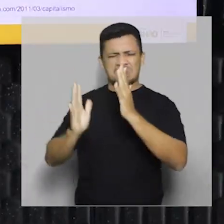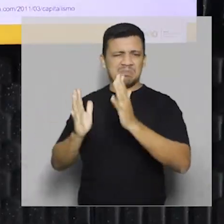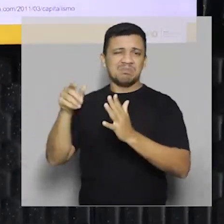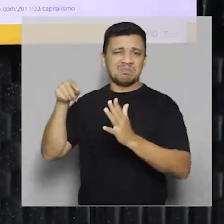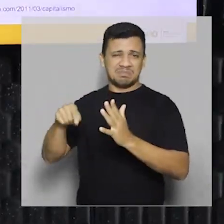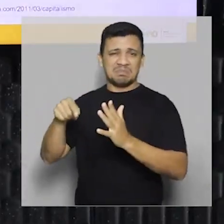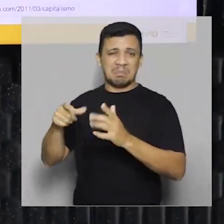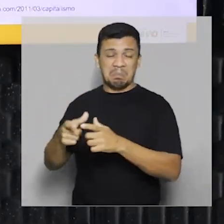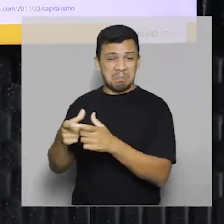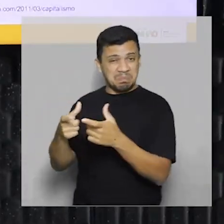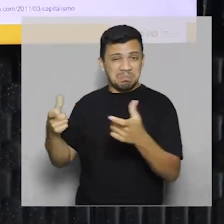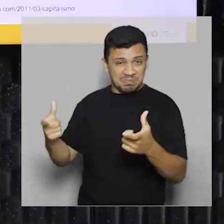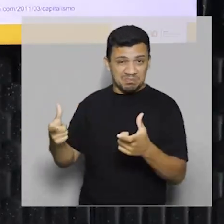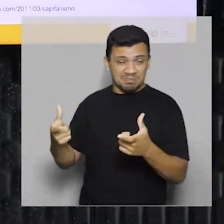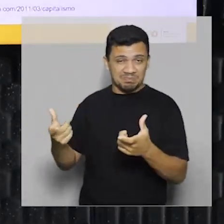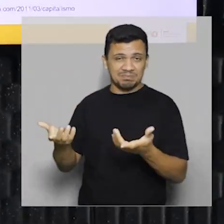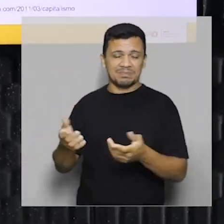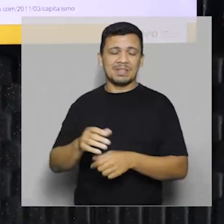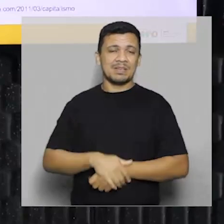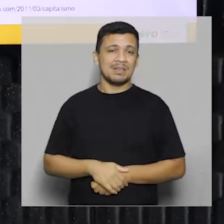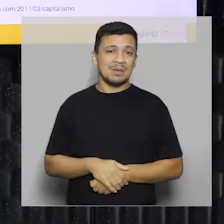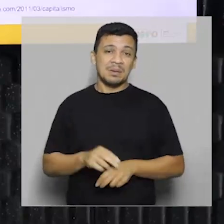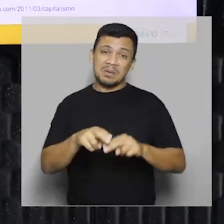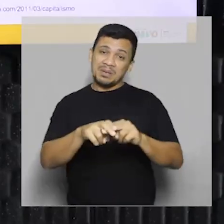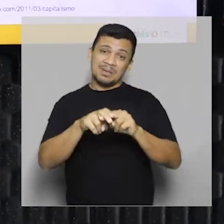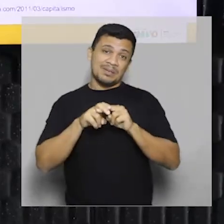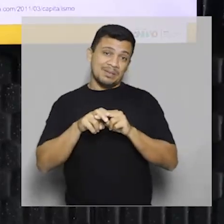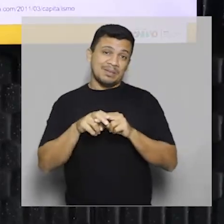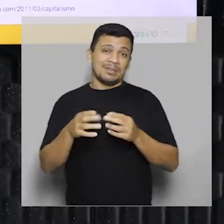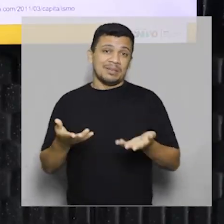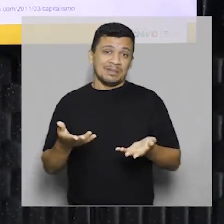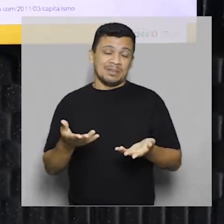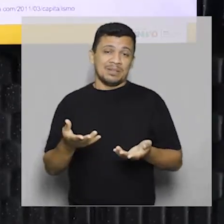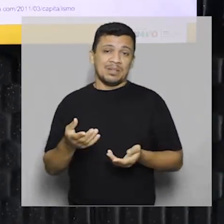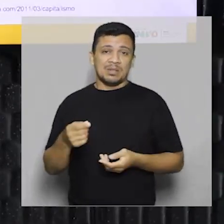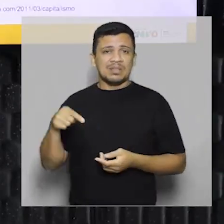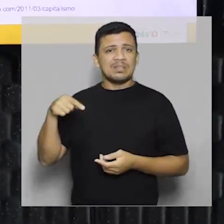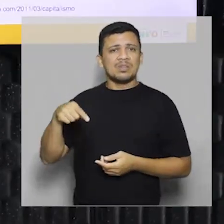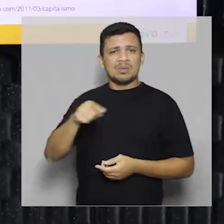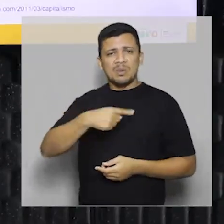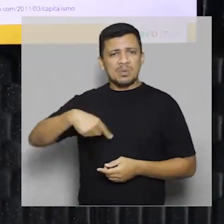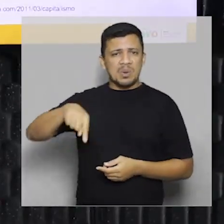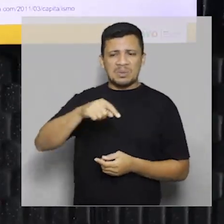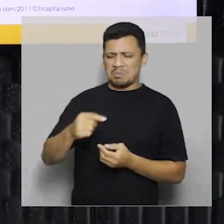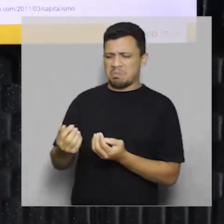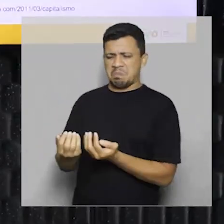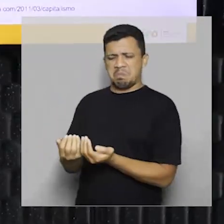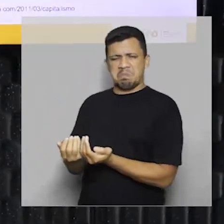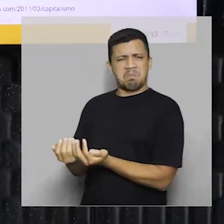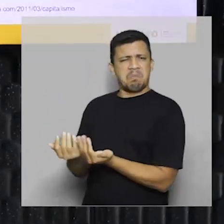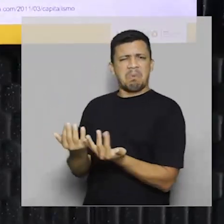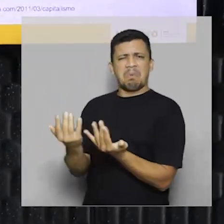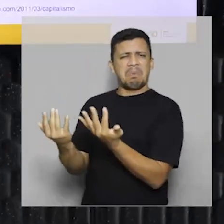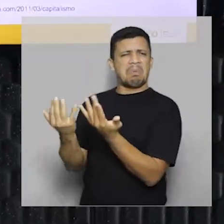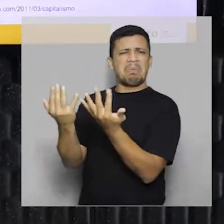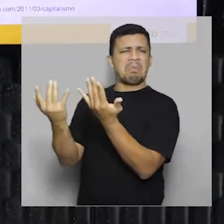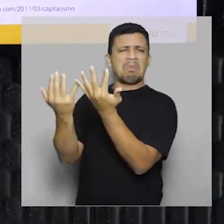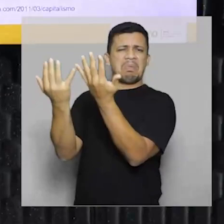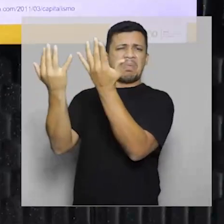Ok nesses casos estamos lançando gases que vão